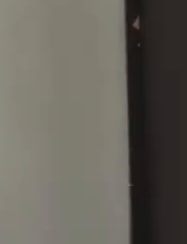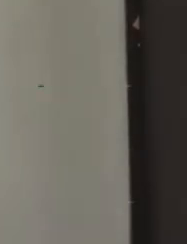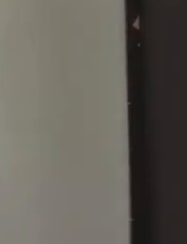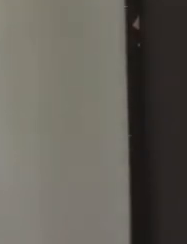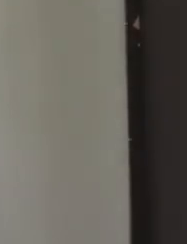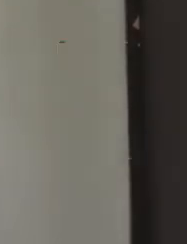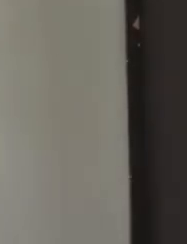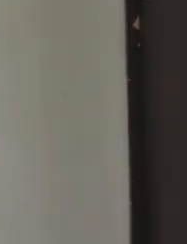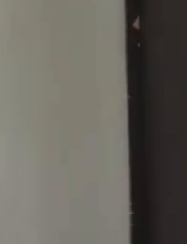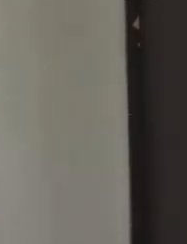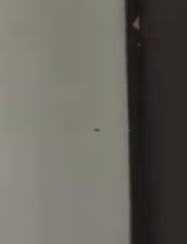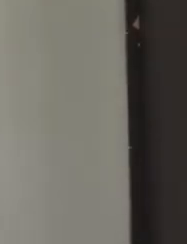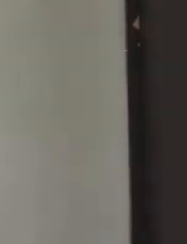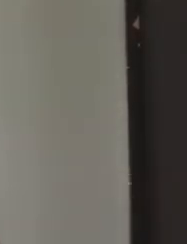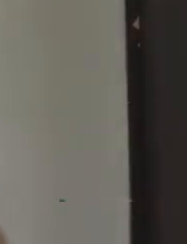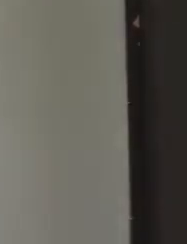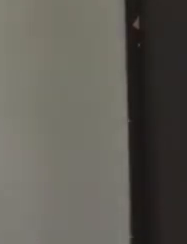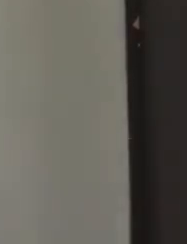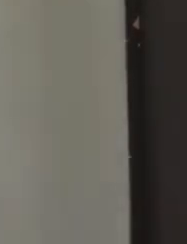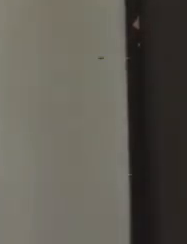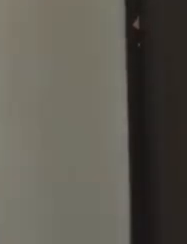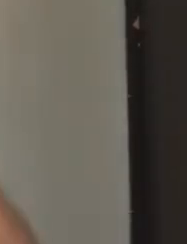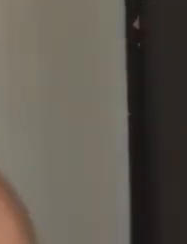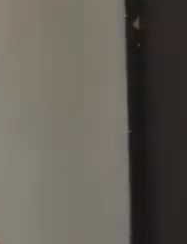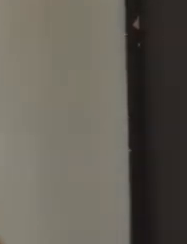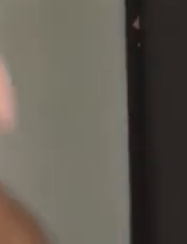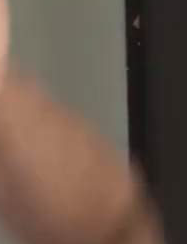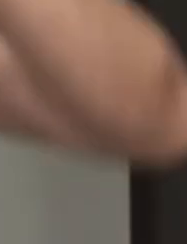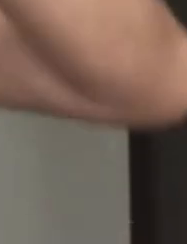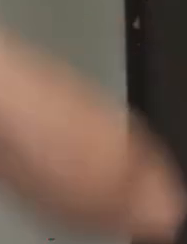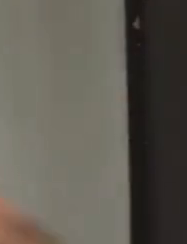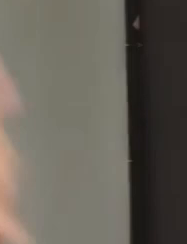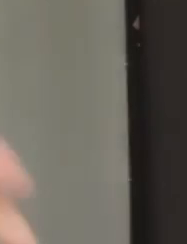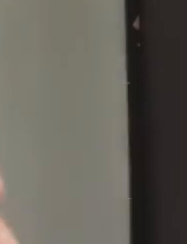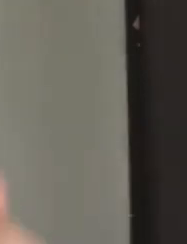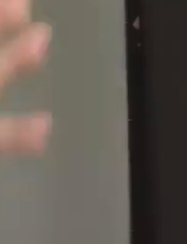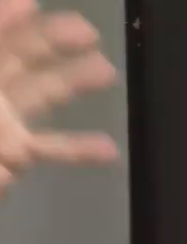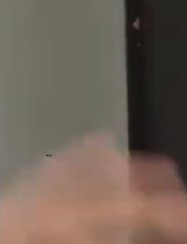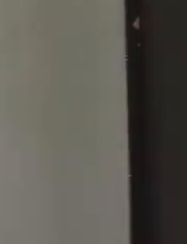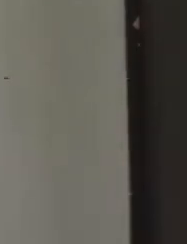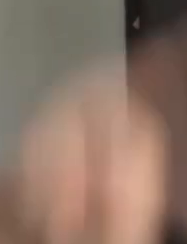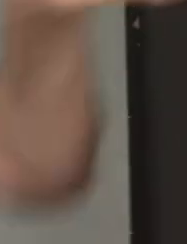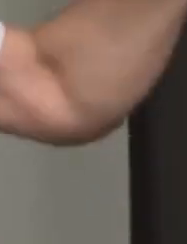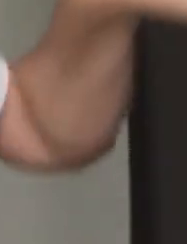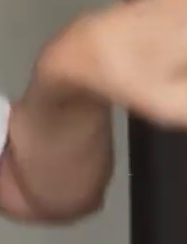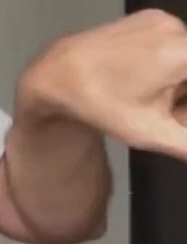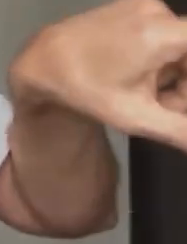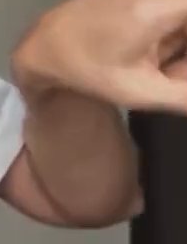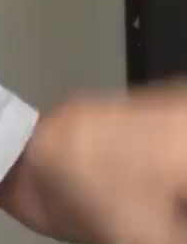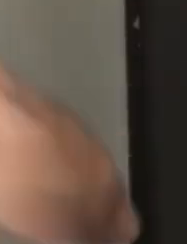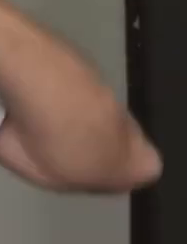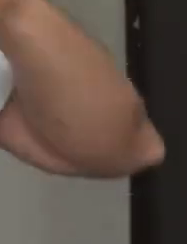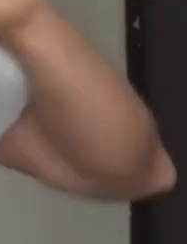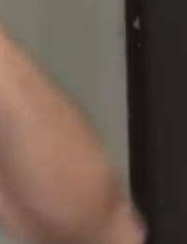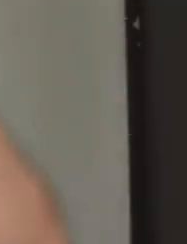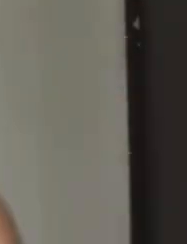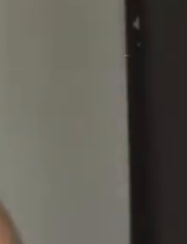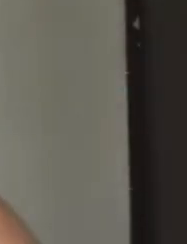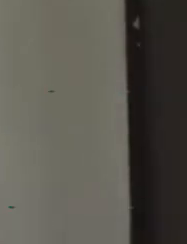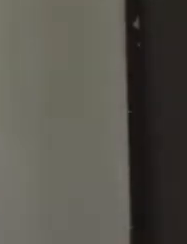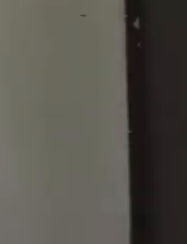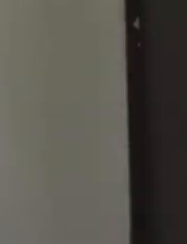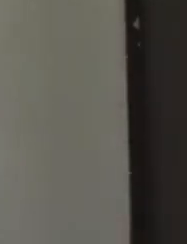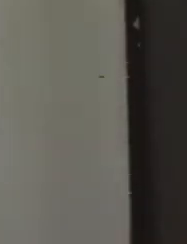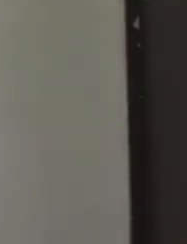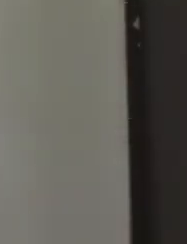Brasil. Aí essa catarinense patética, deputada, ela tem um Instagram que daí caiu na minha mão com ela falando